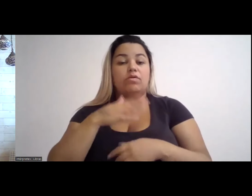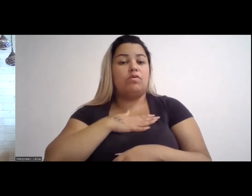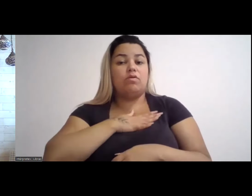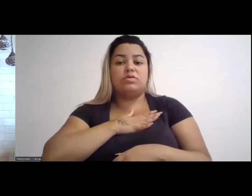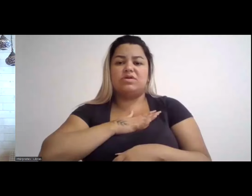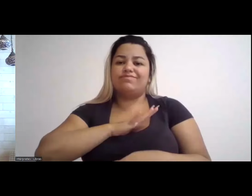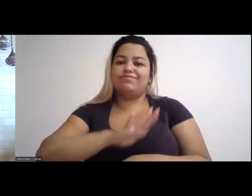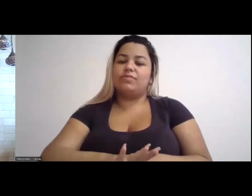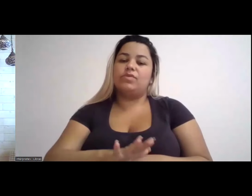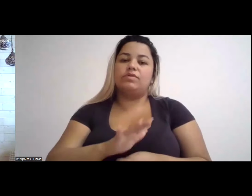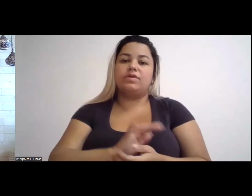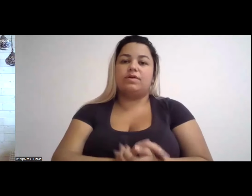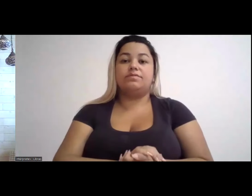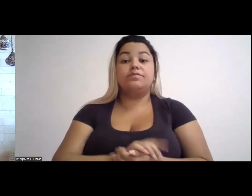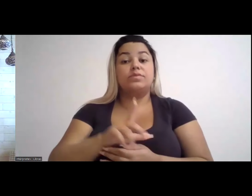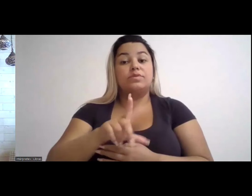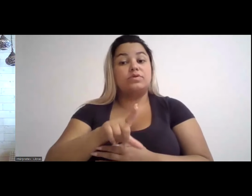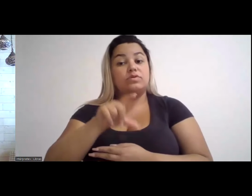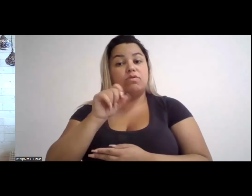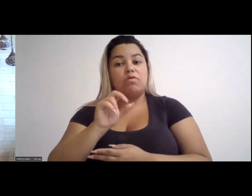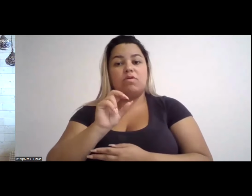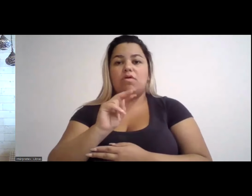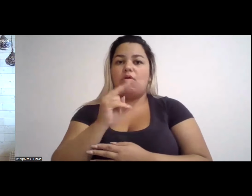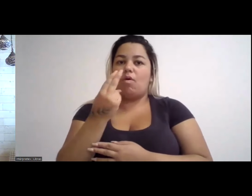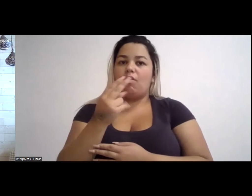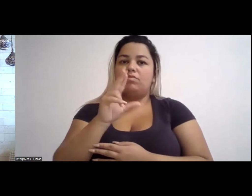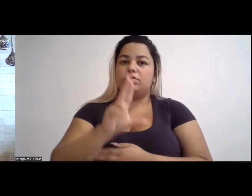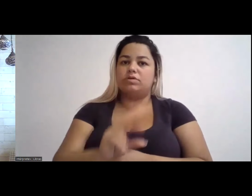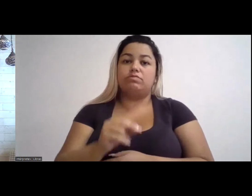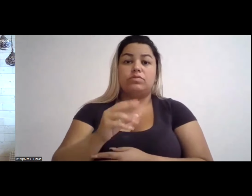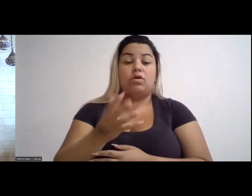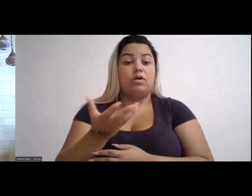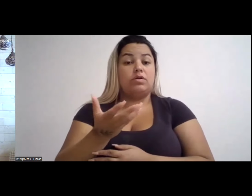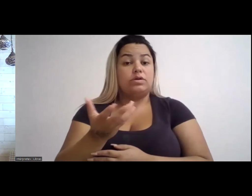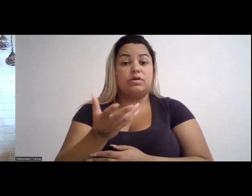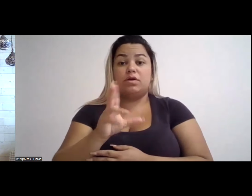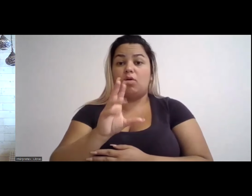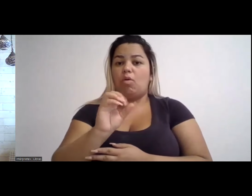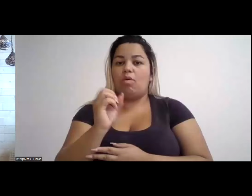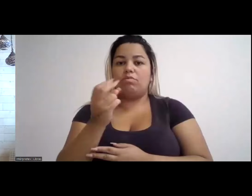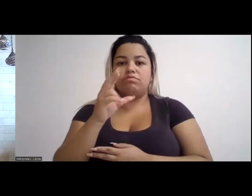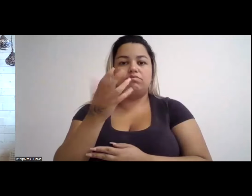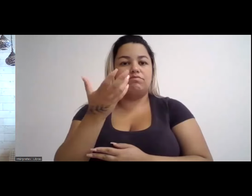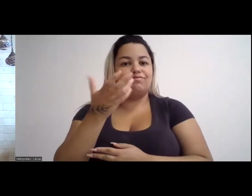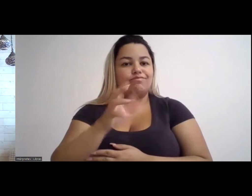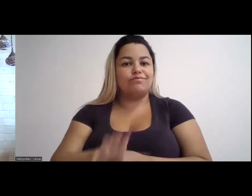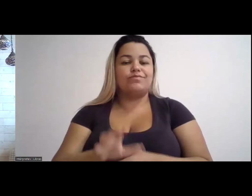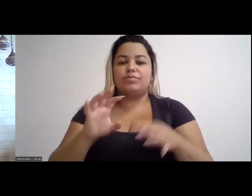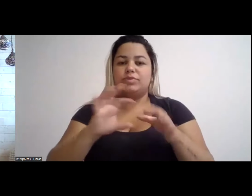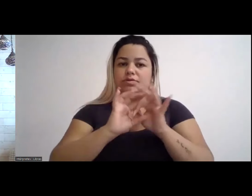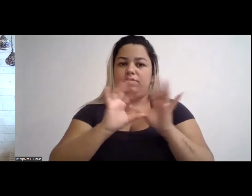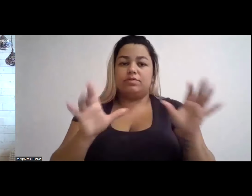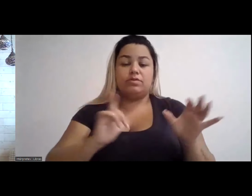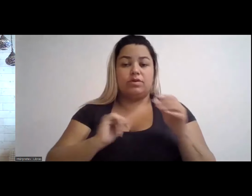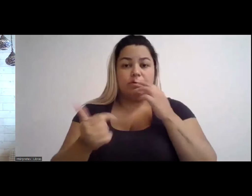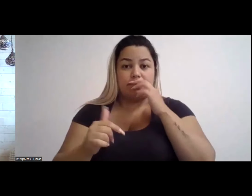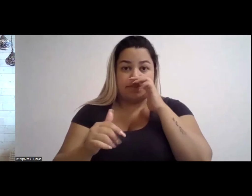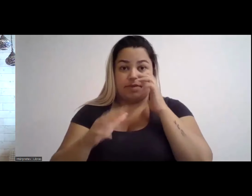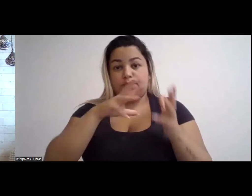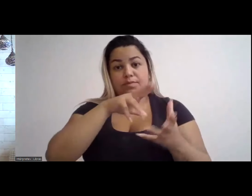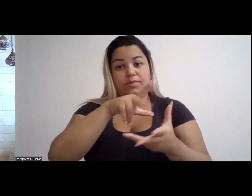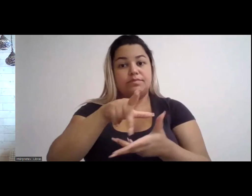gostar, escolher ou não escolher, querer ou não querer. Se isso não existe, não há liberdade. E nós vivemos num mundo de um